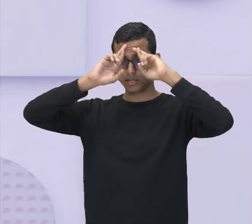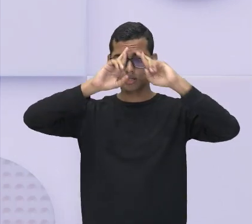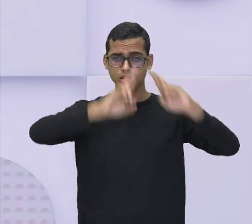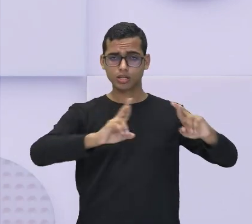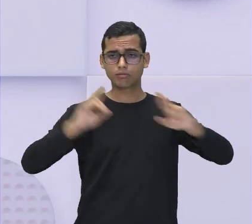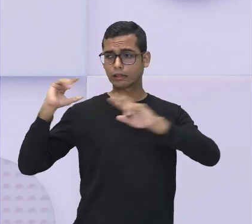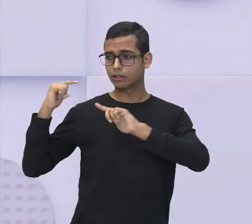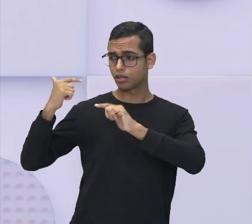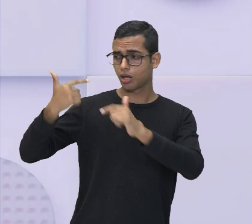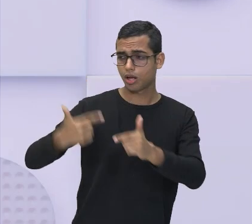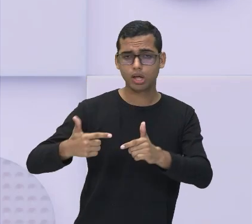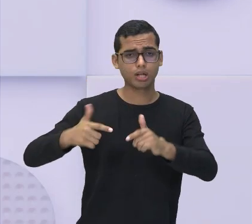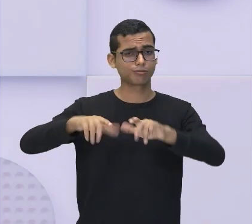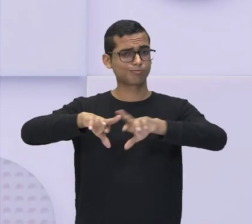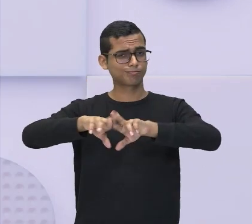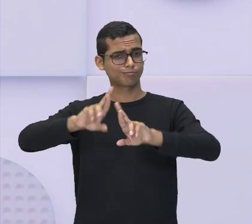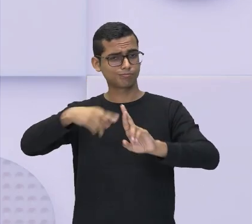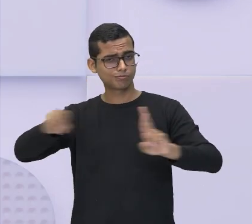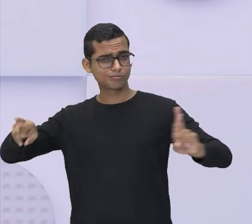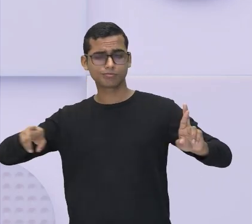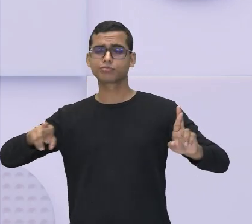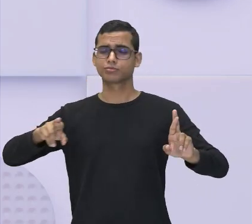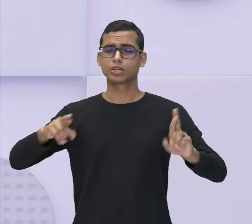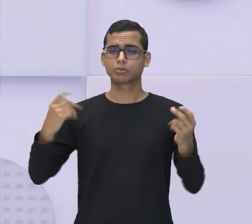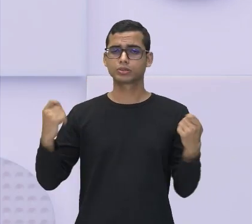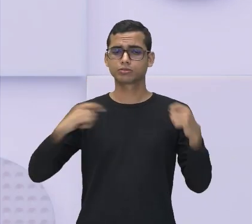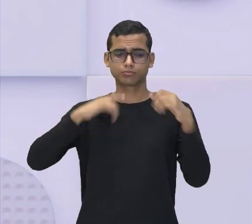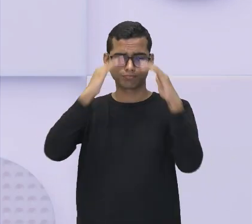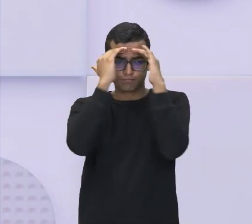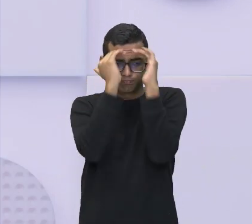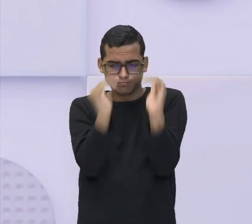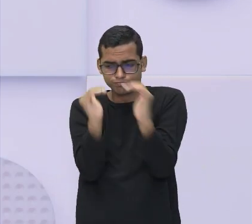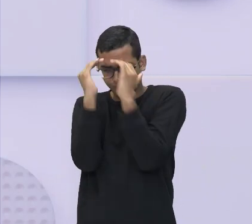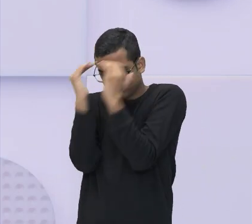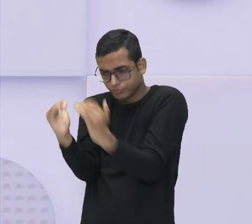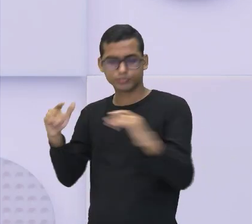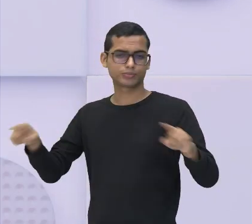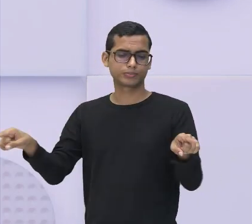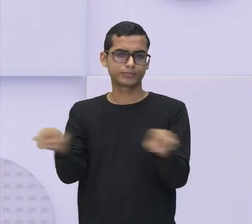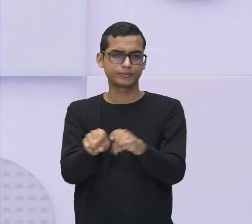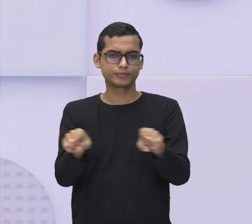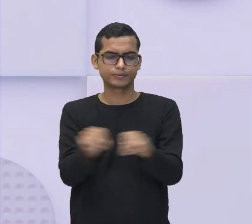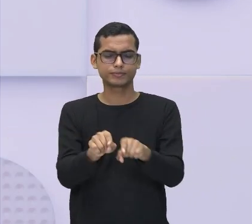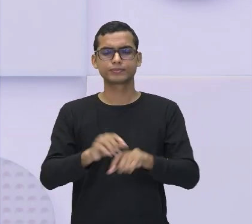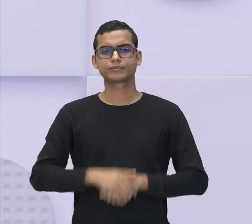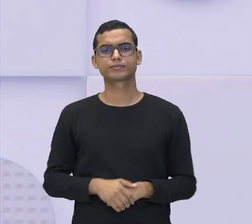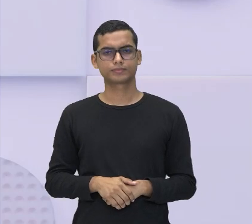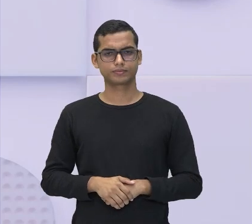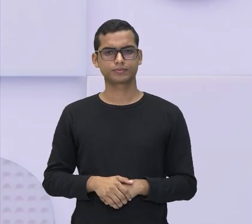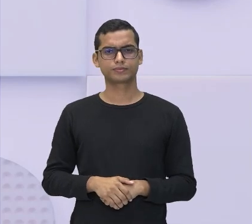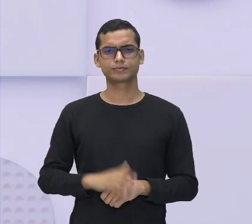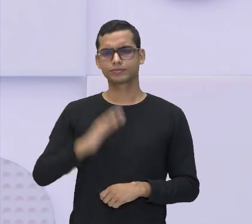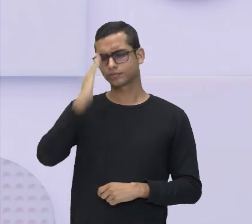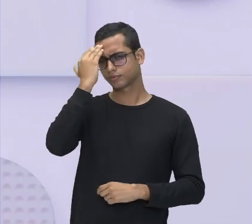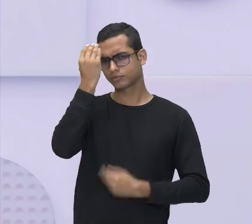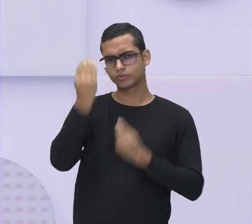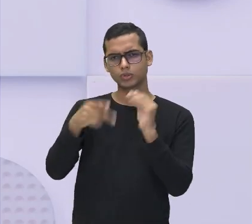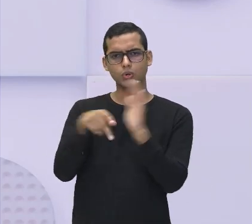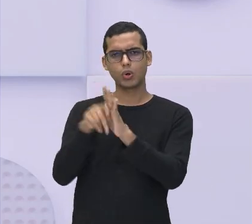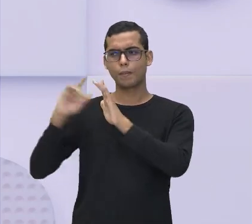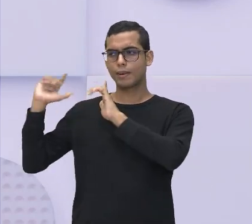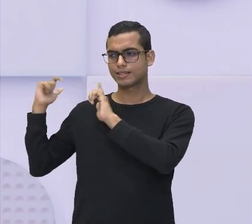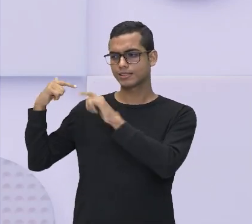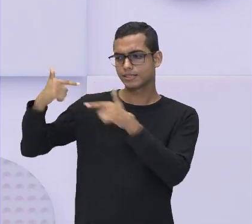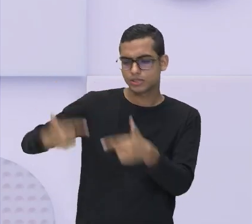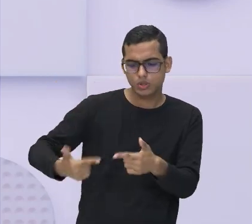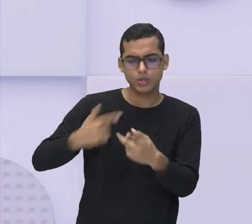também a dimensão dos ensinamentos, a dimensão das tradições, a dimensão das histórias que cada